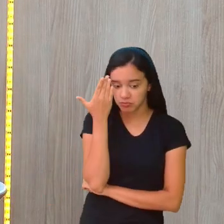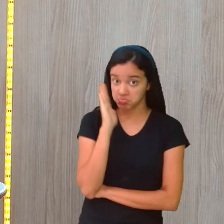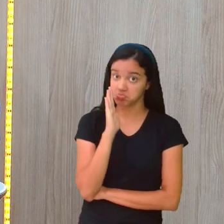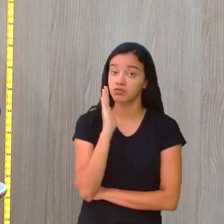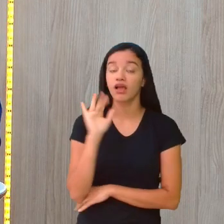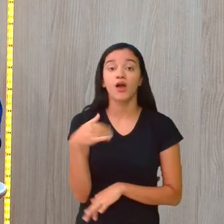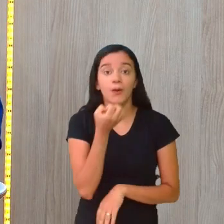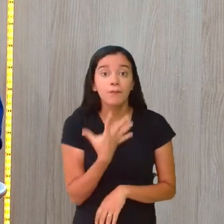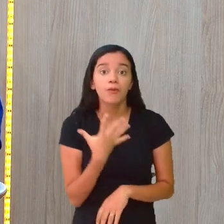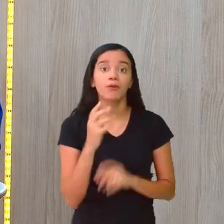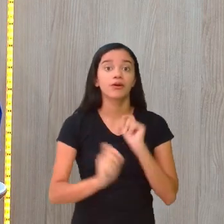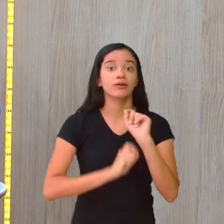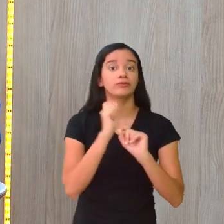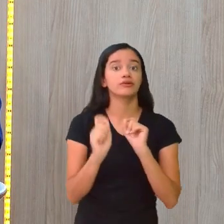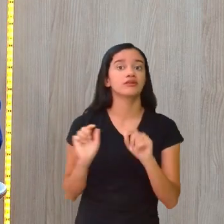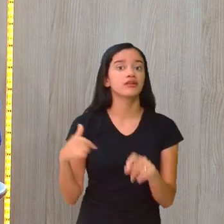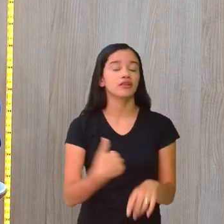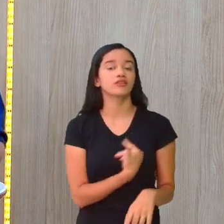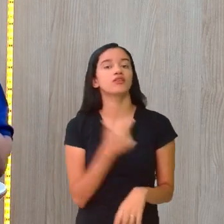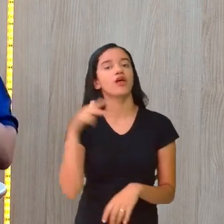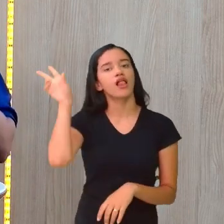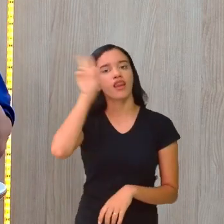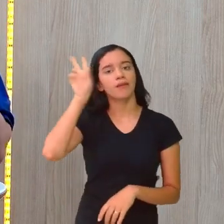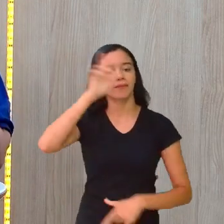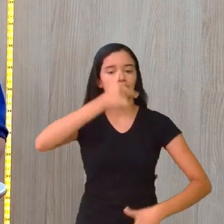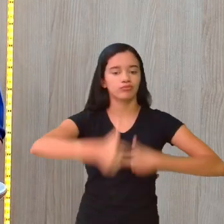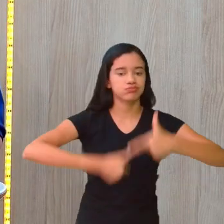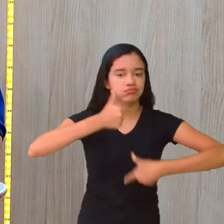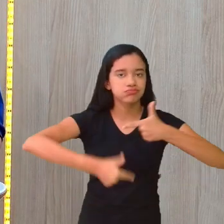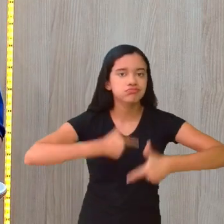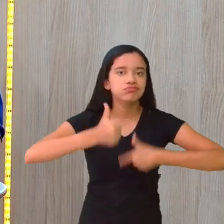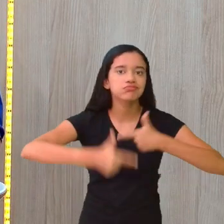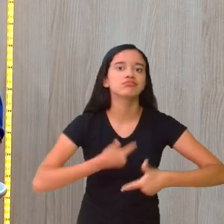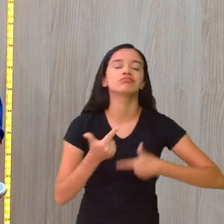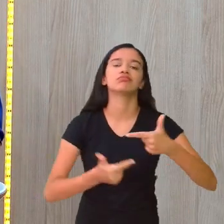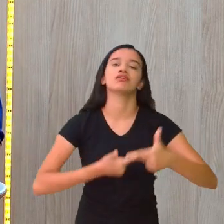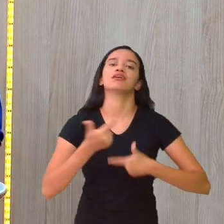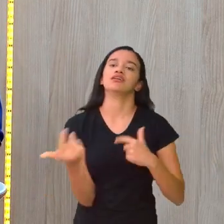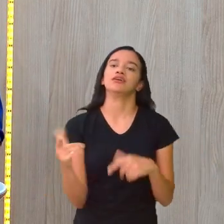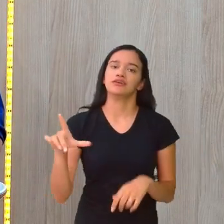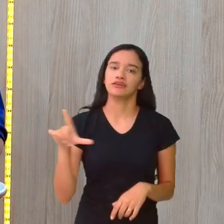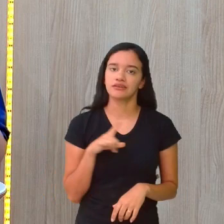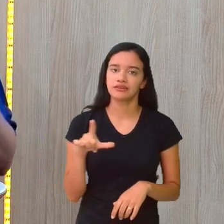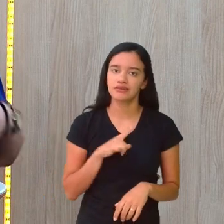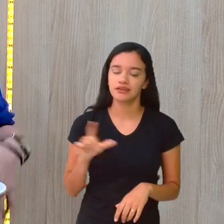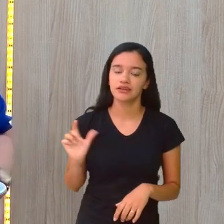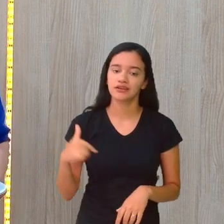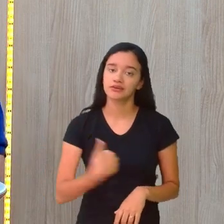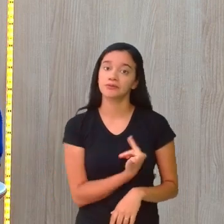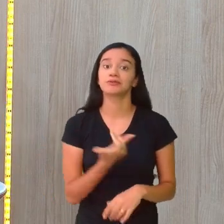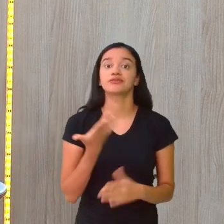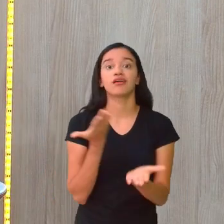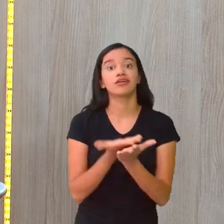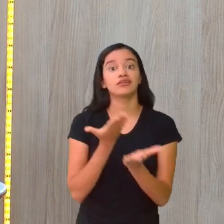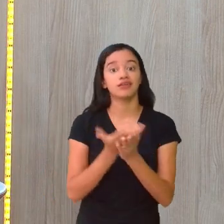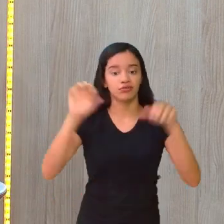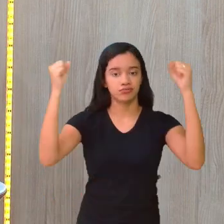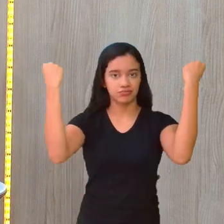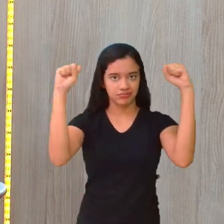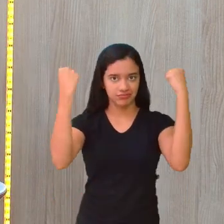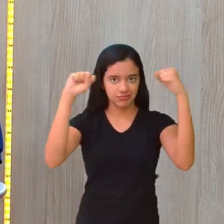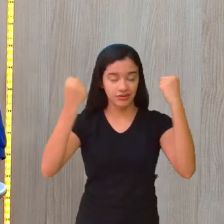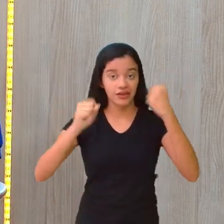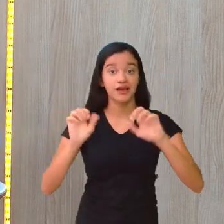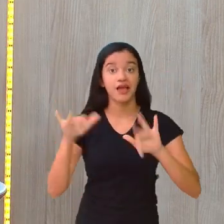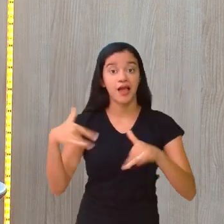não. O bom disso é a gente também lembrar o trabalho corporal que existe ali, né? Já que a gente está na aula de educação física, né? A